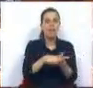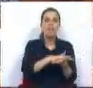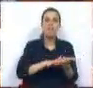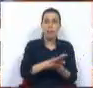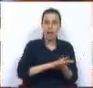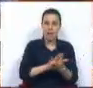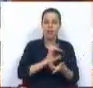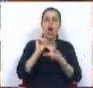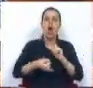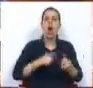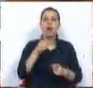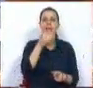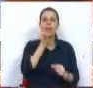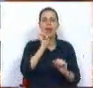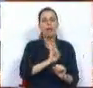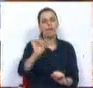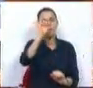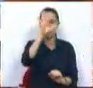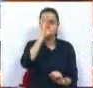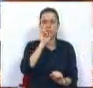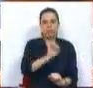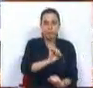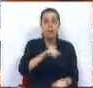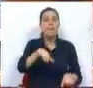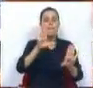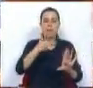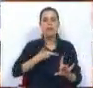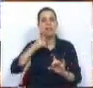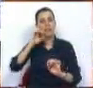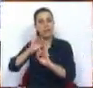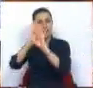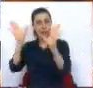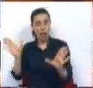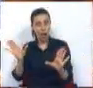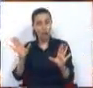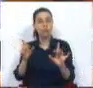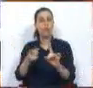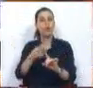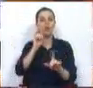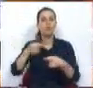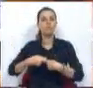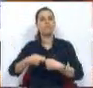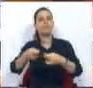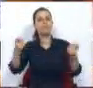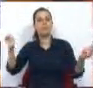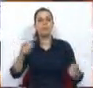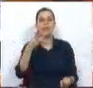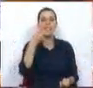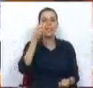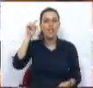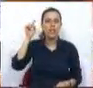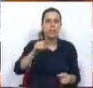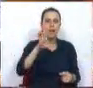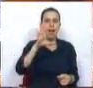base naquilo que são as terras públicas. Mas sejamos claros, não é distribuindo 3